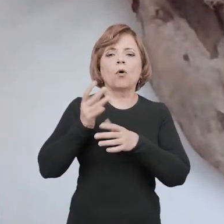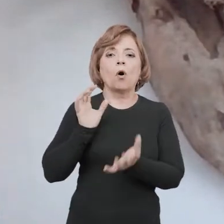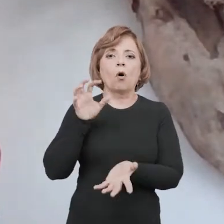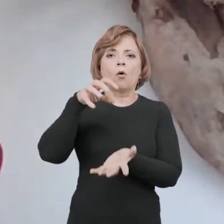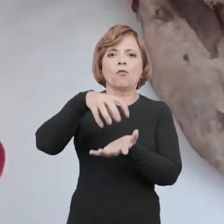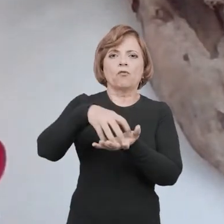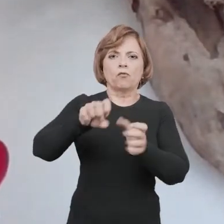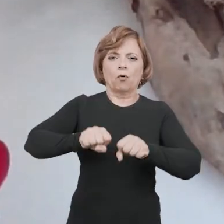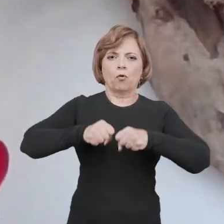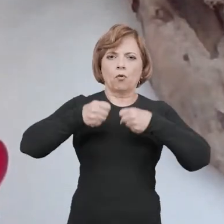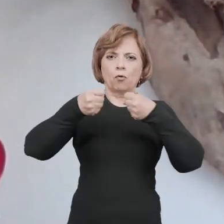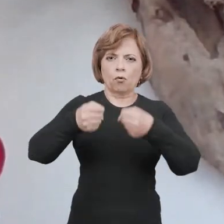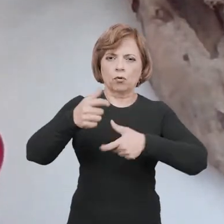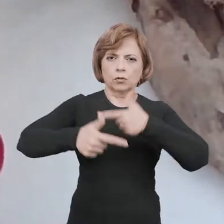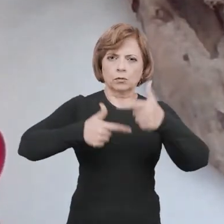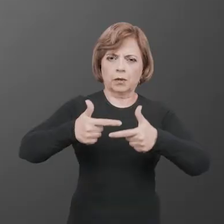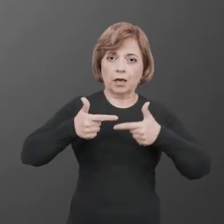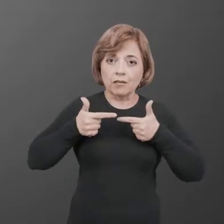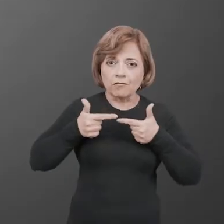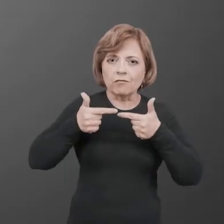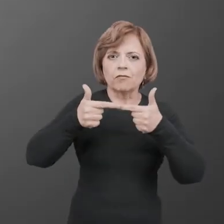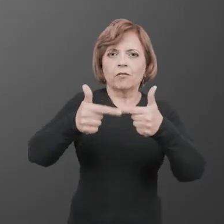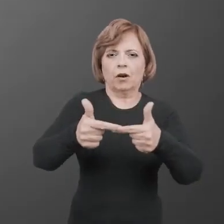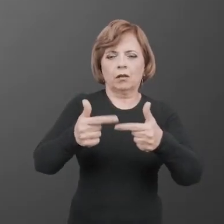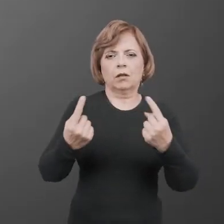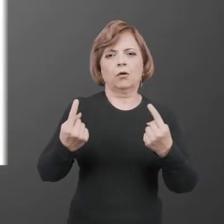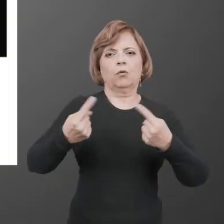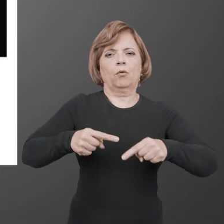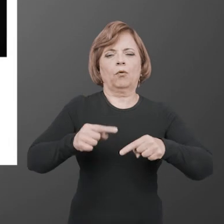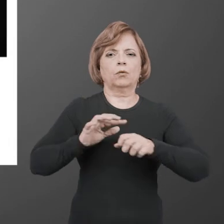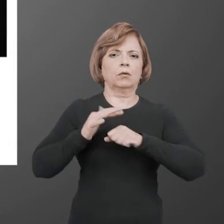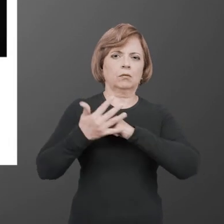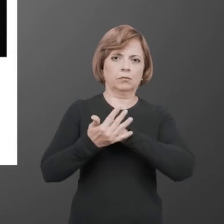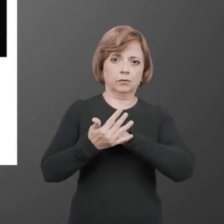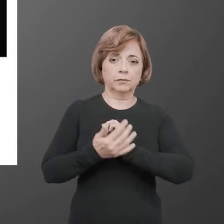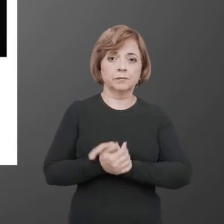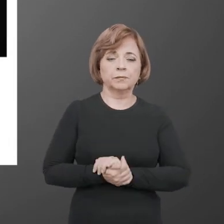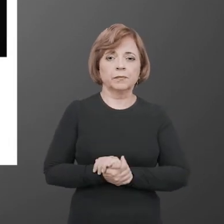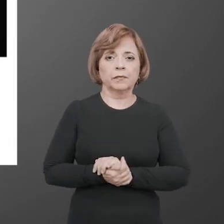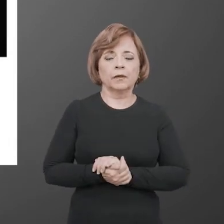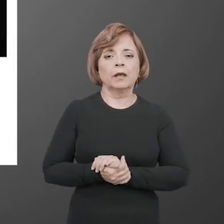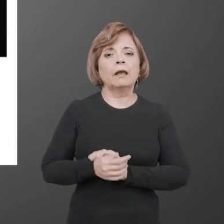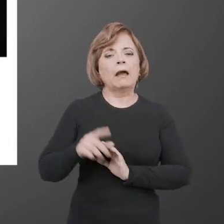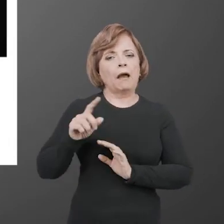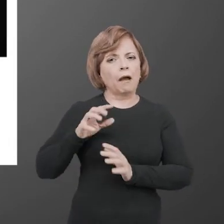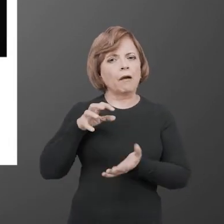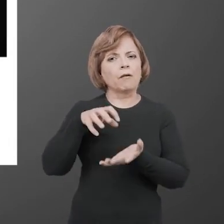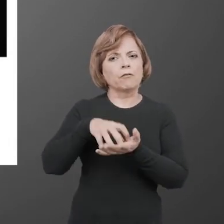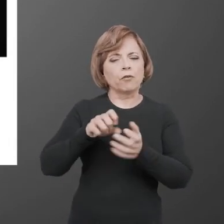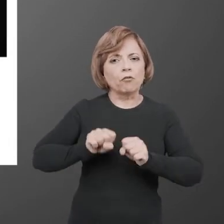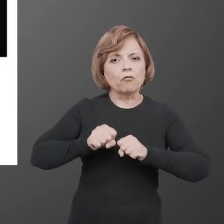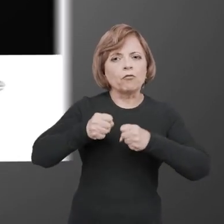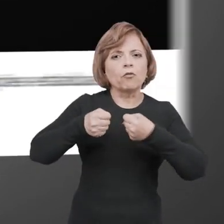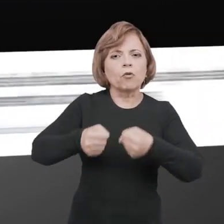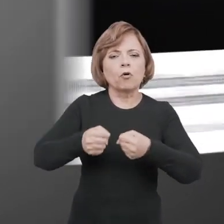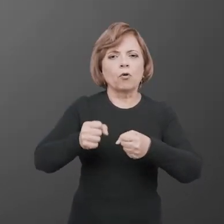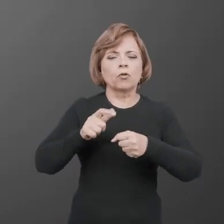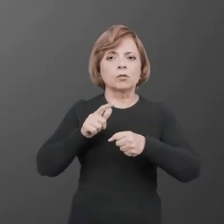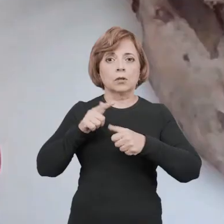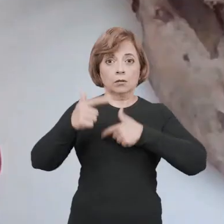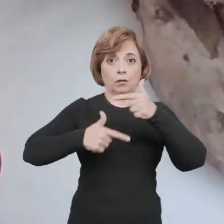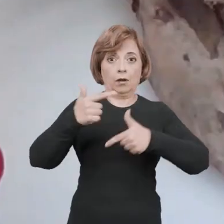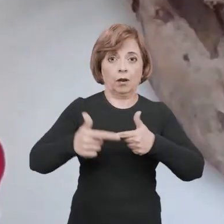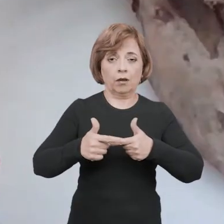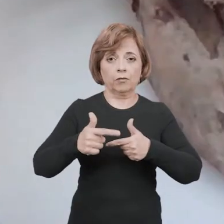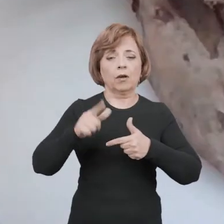uma força-tarefa para enfrentamento a essas questões. A força-tarefa se chamou uma Força